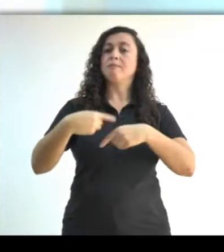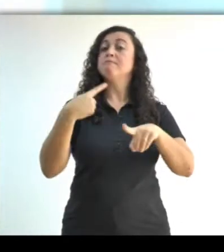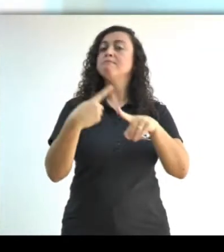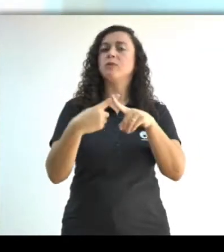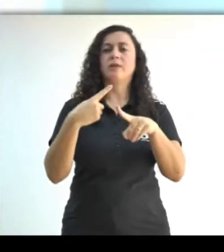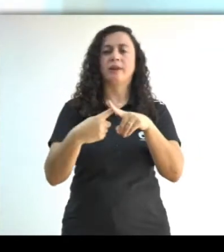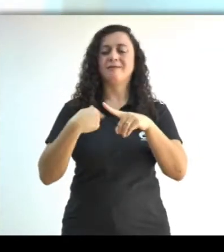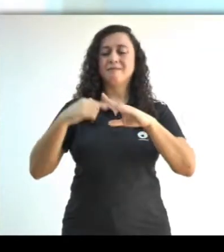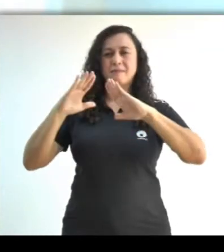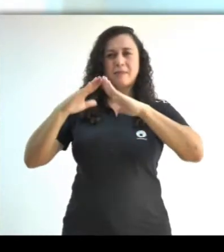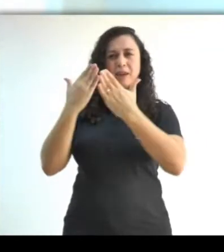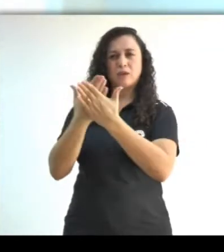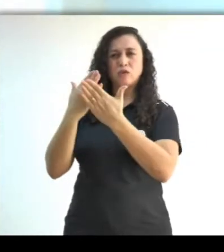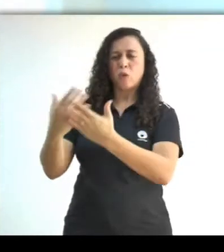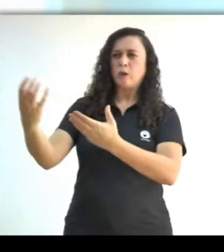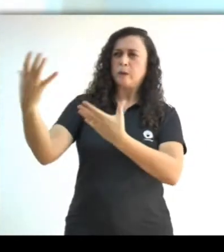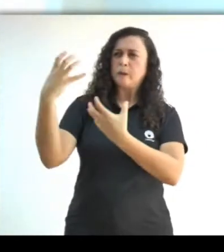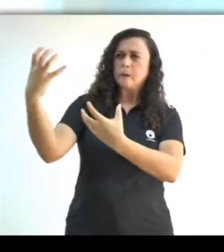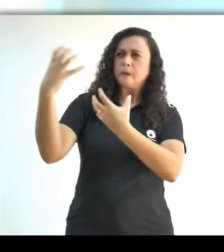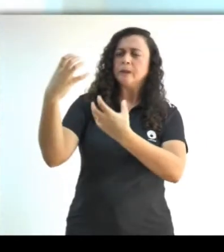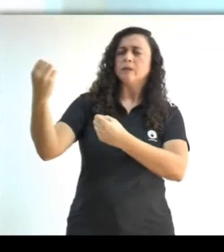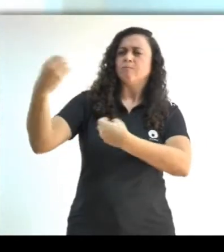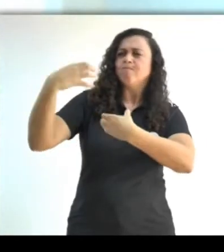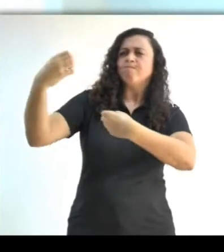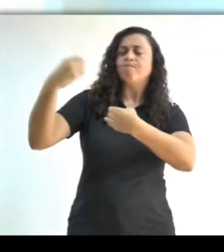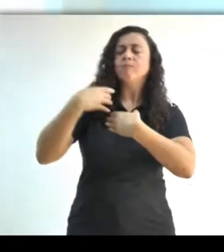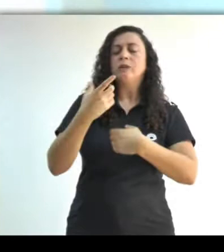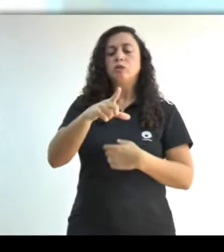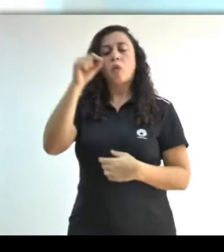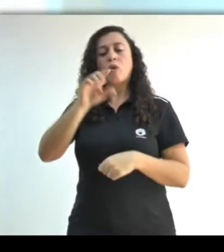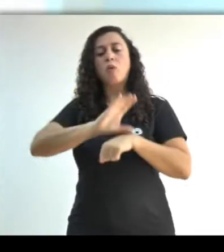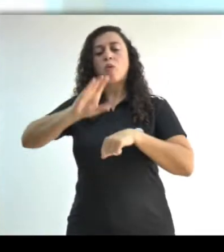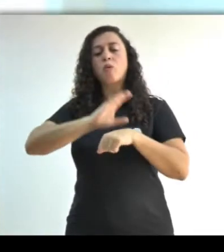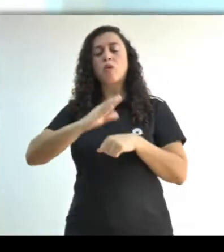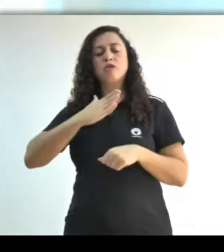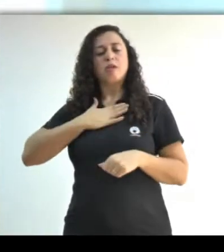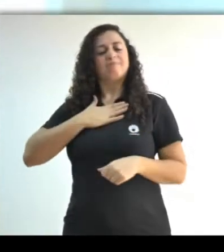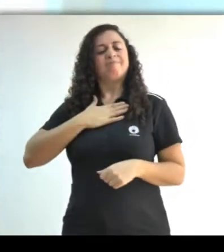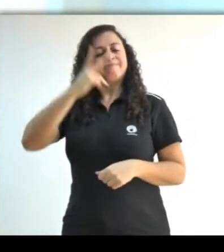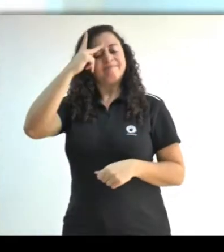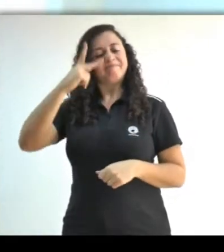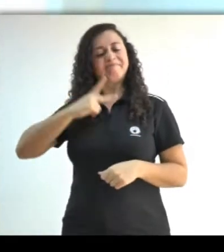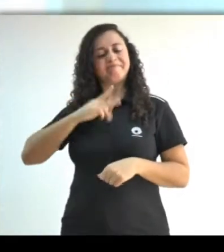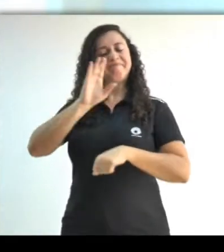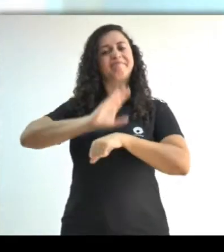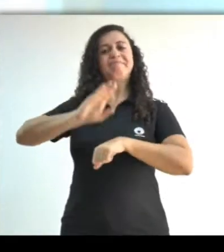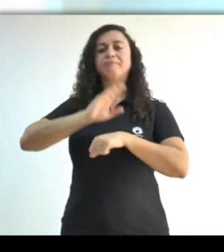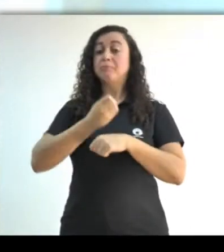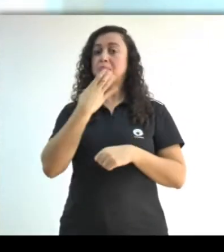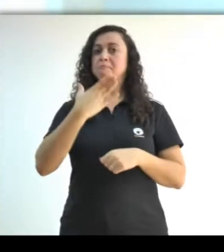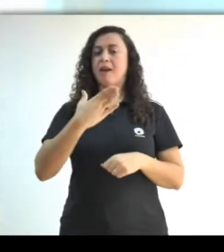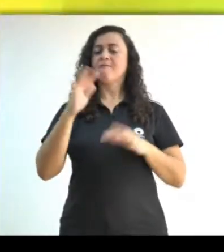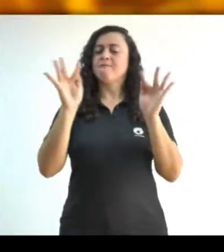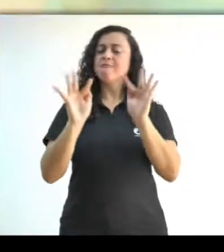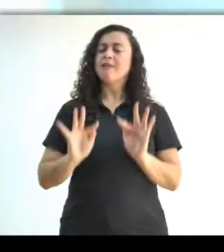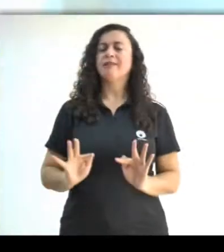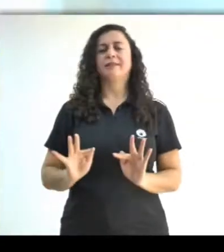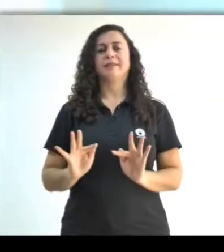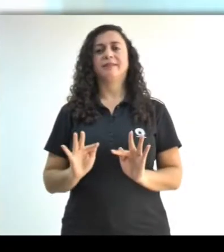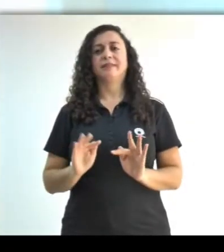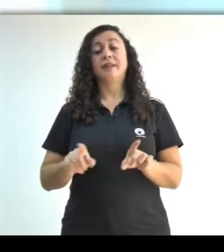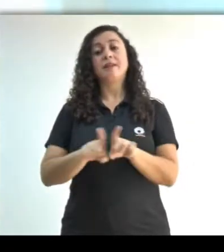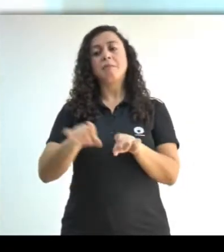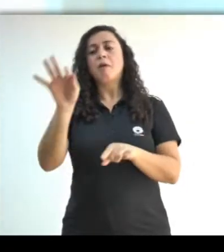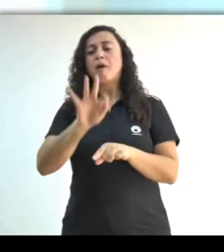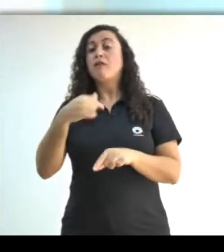fui bastante influenciada na escola a escolher um curso que me agrade muito e que seja numa faculdade que eu sempre quis. O